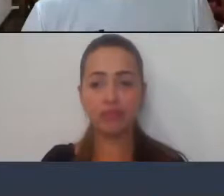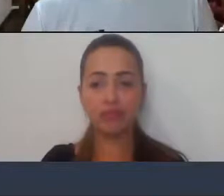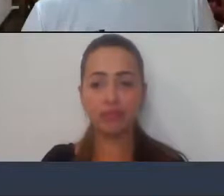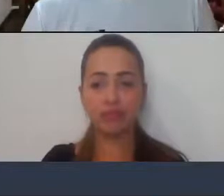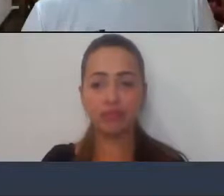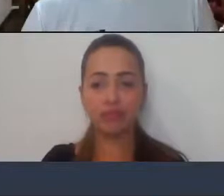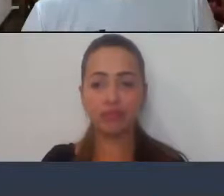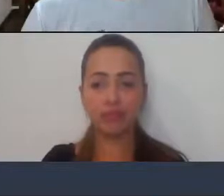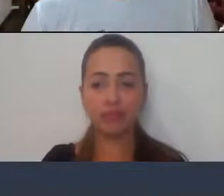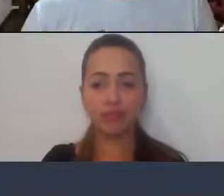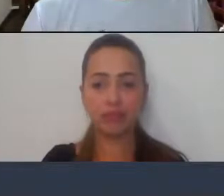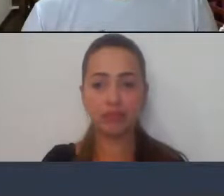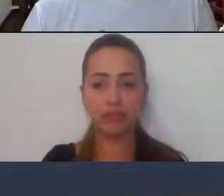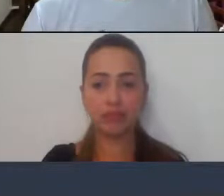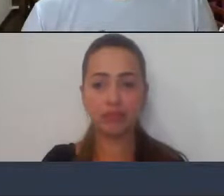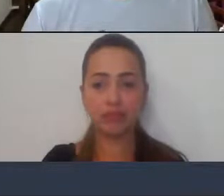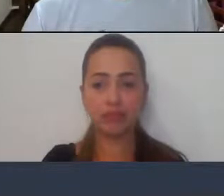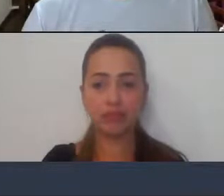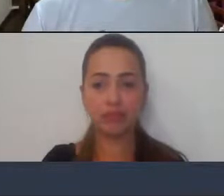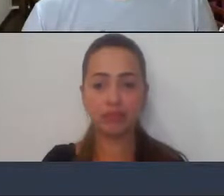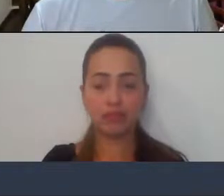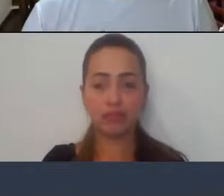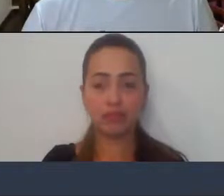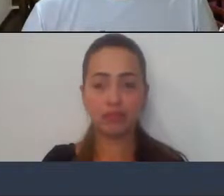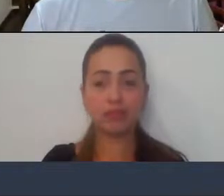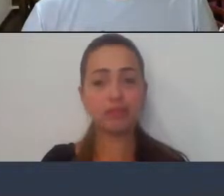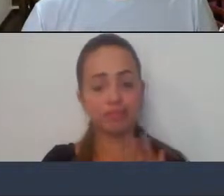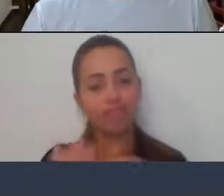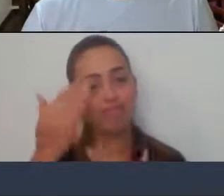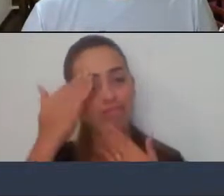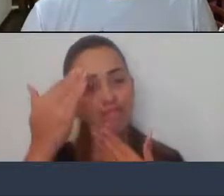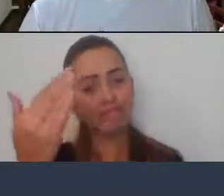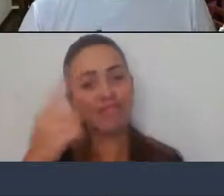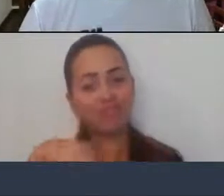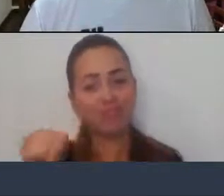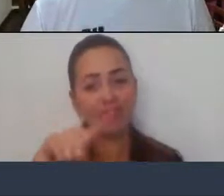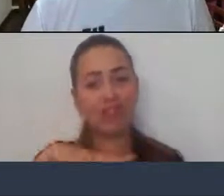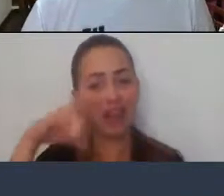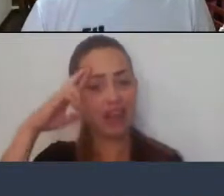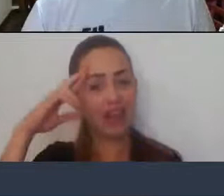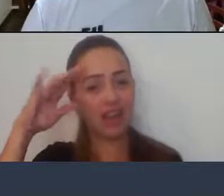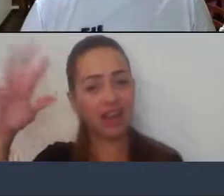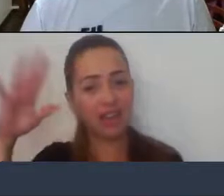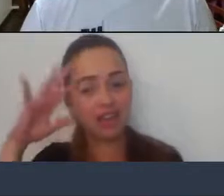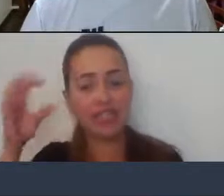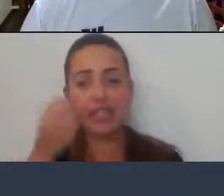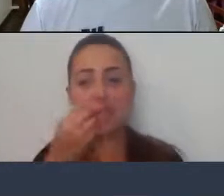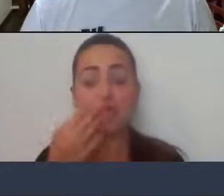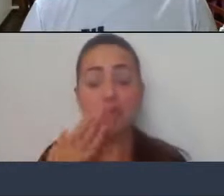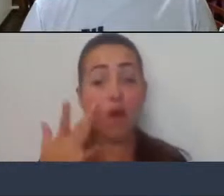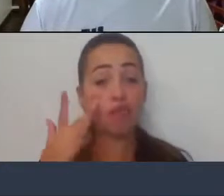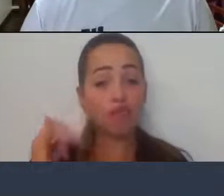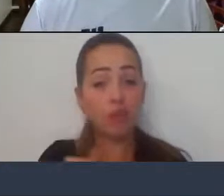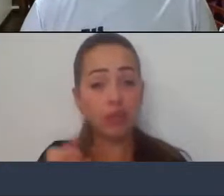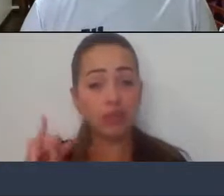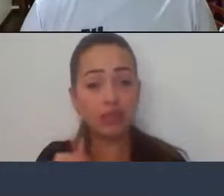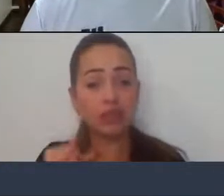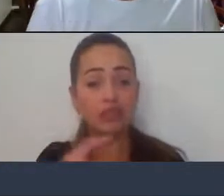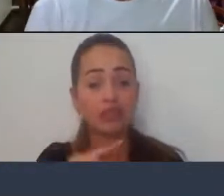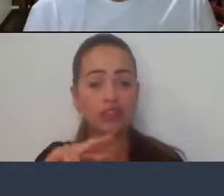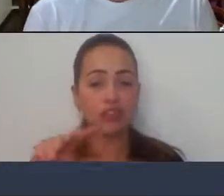Bom, professores, obrigado aí pelas reflexões que vocês trouxeram, né, algumas perspectivas aí distintas,